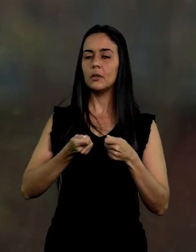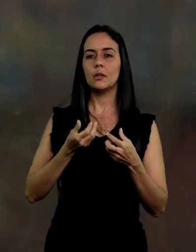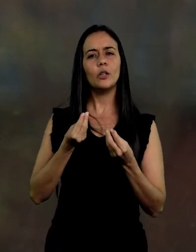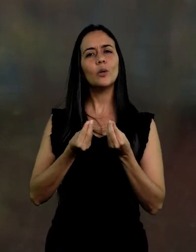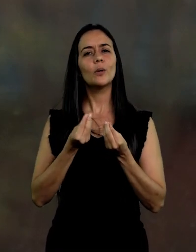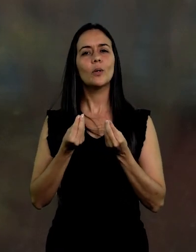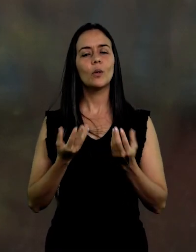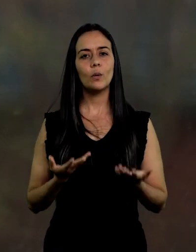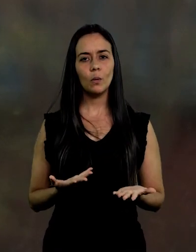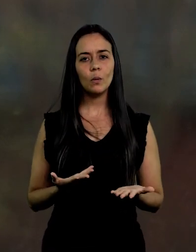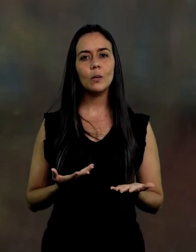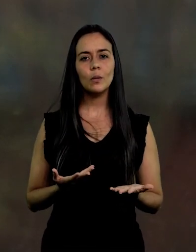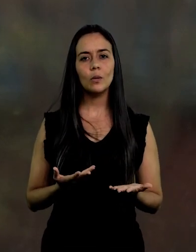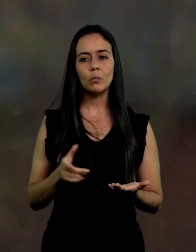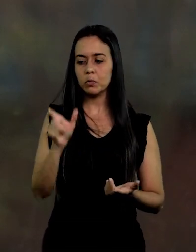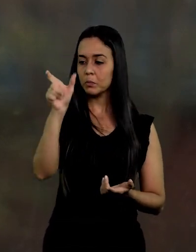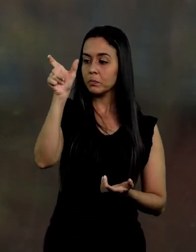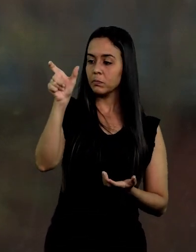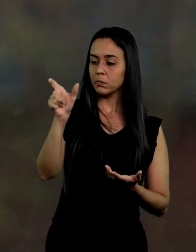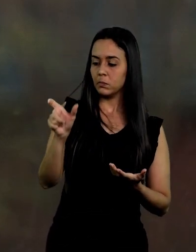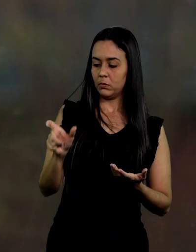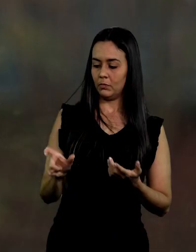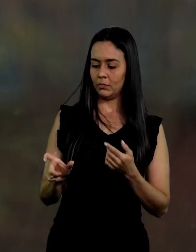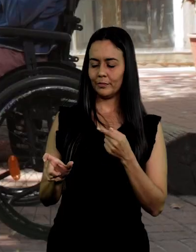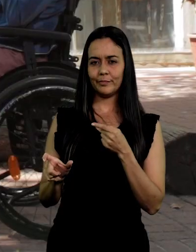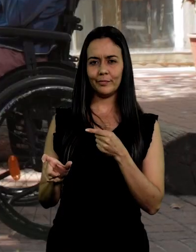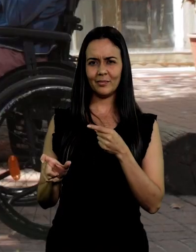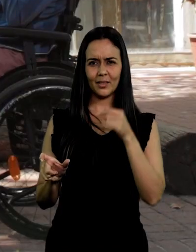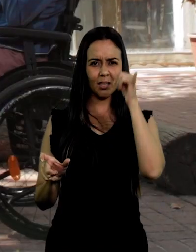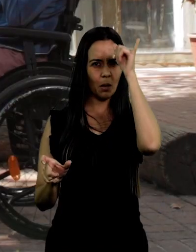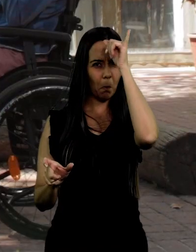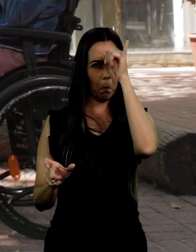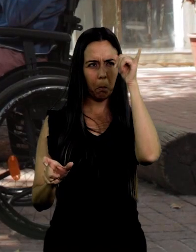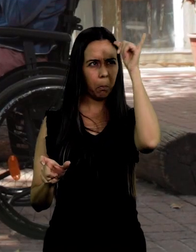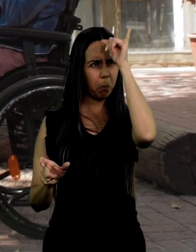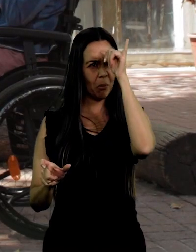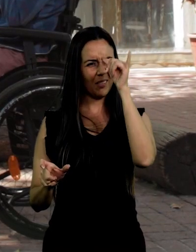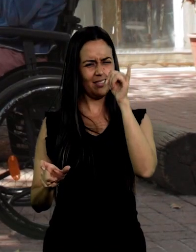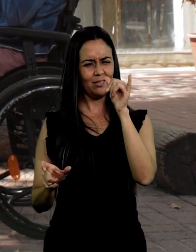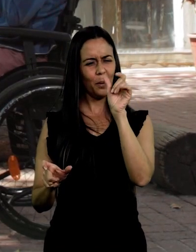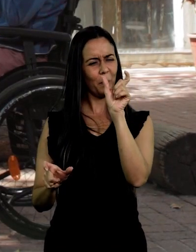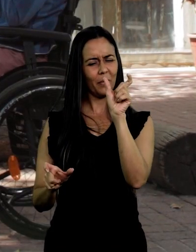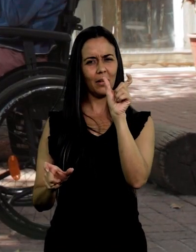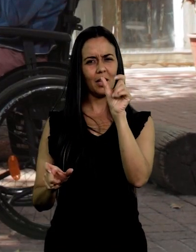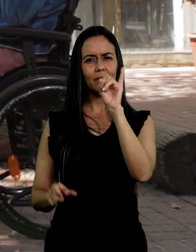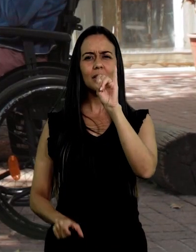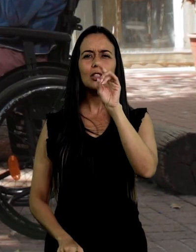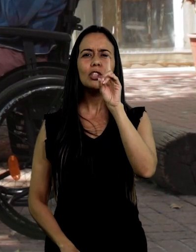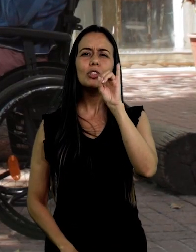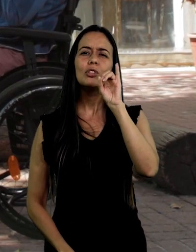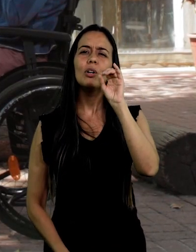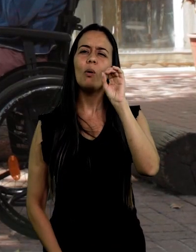concebendo um personagem conceitual que é o idiota. No sentido, assim, que o idiota é aquele